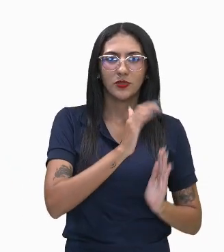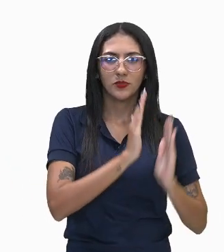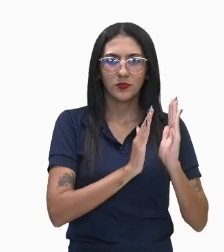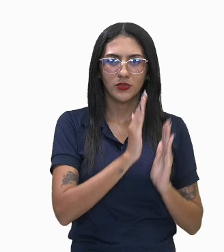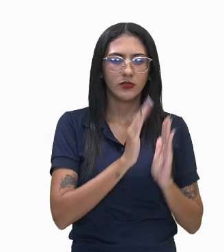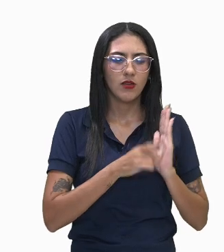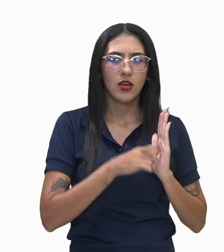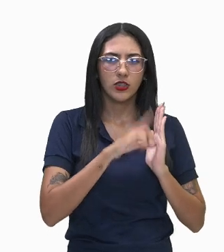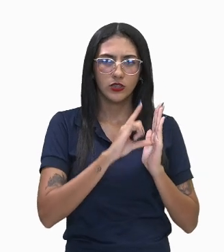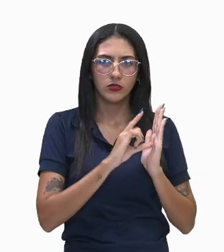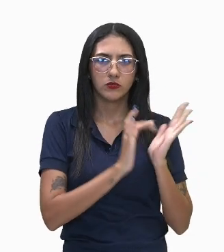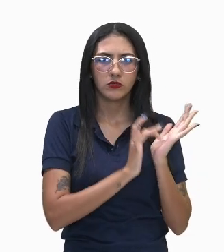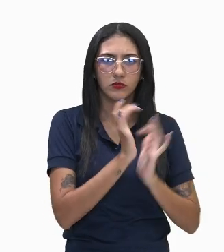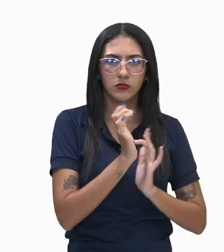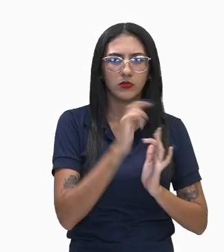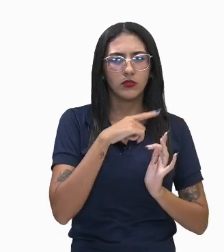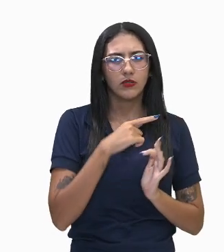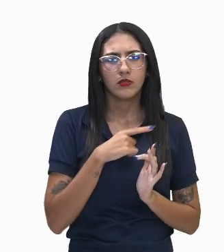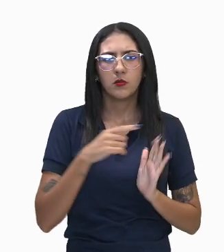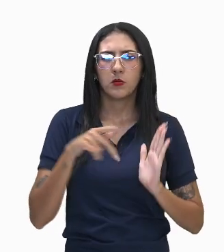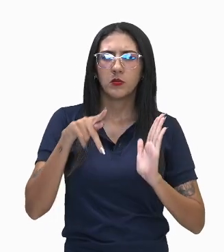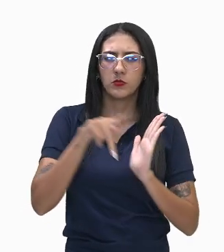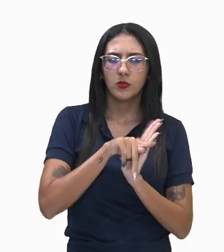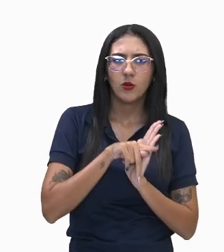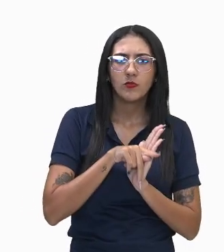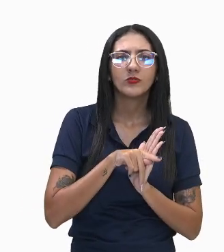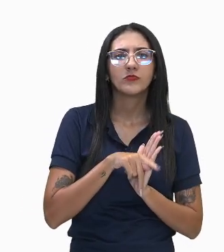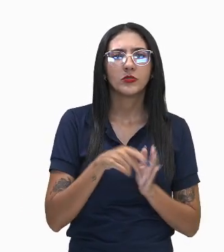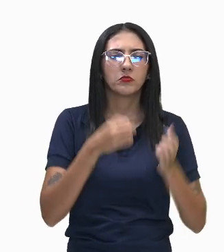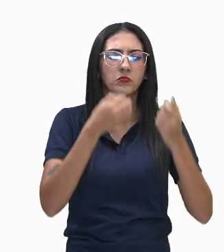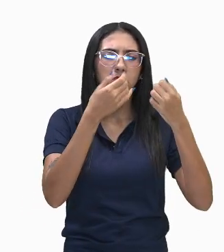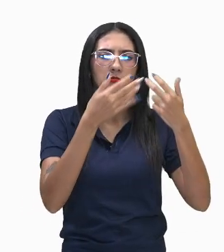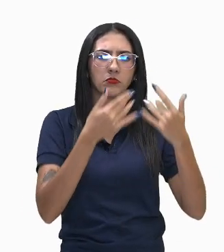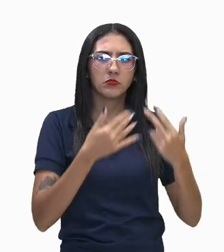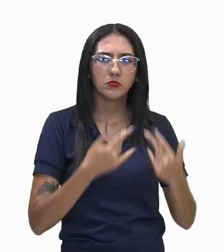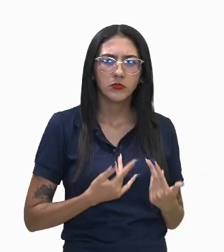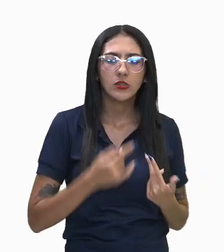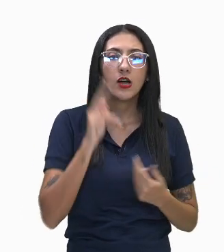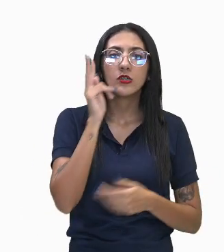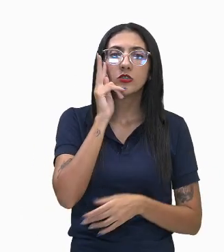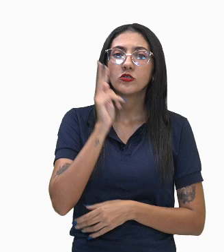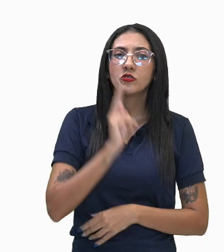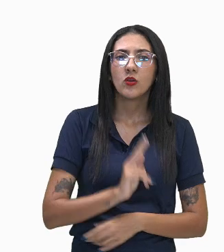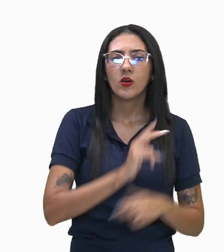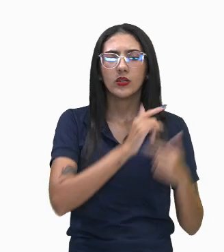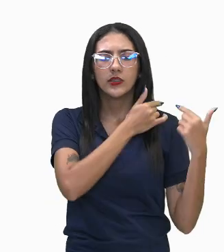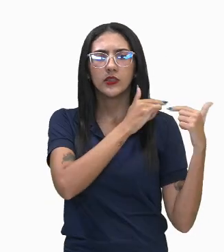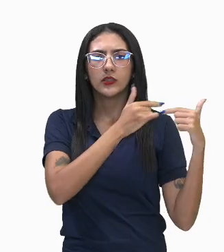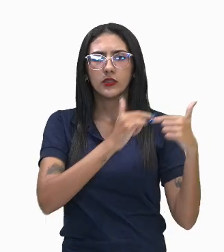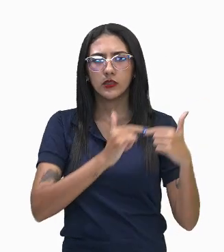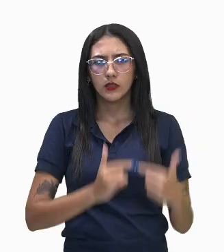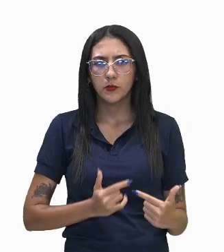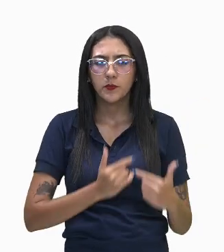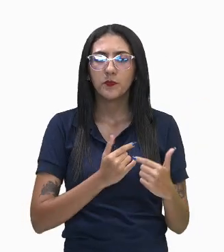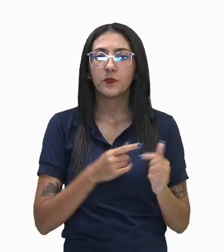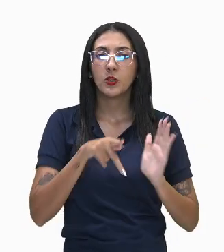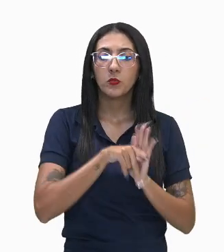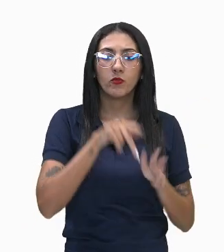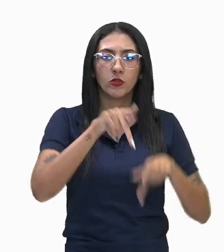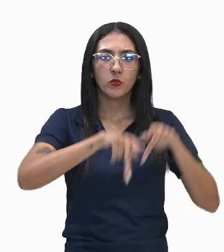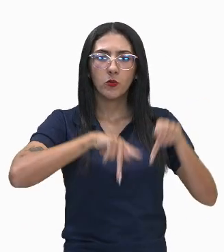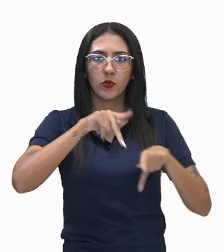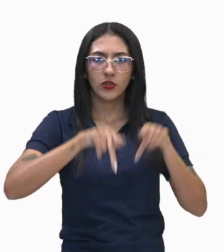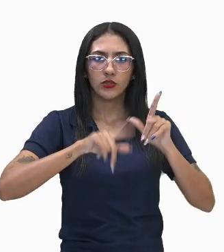uma coletânea de livros judaicos que apresenta aos cristãos a história e as tradições do povo de